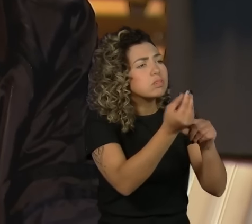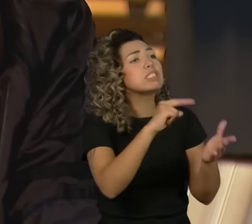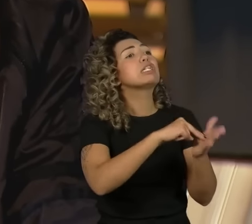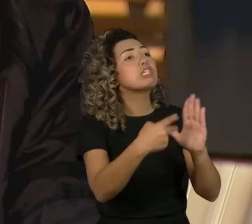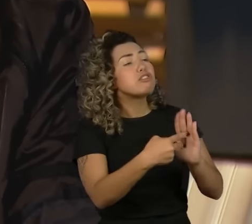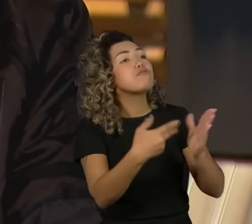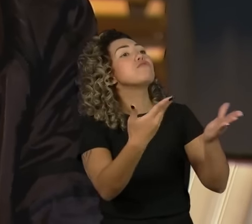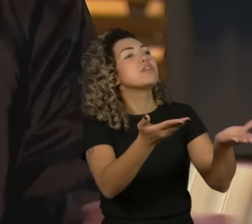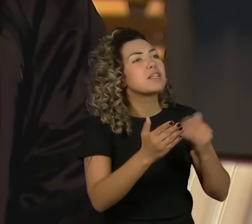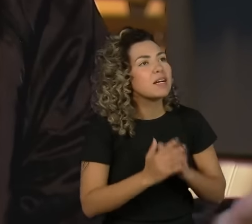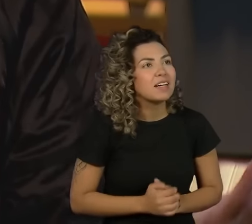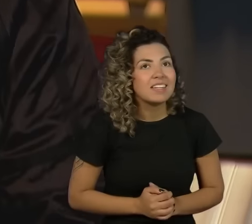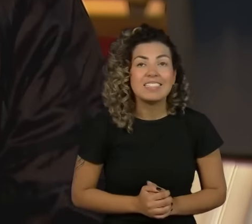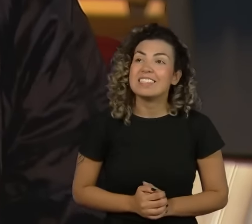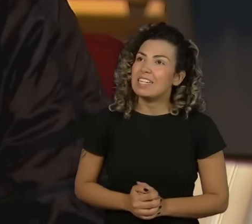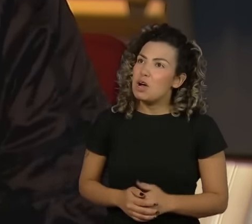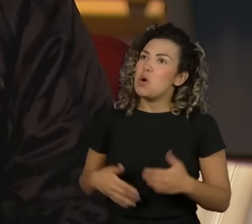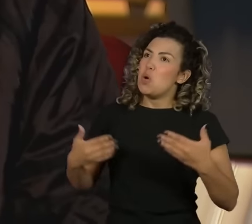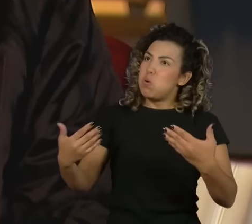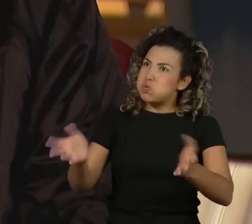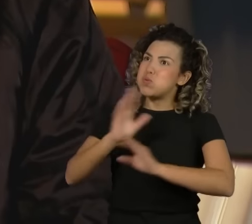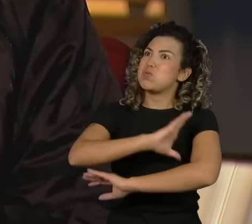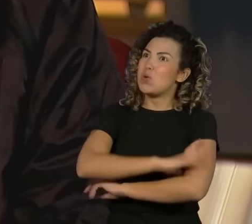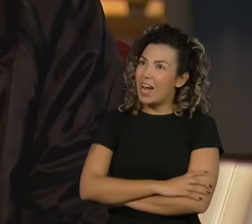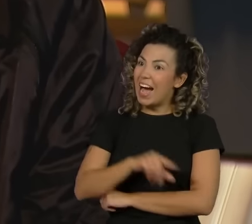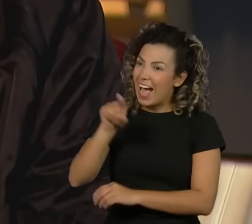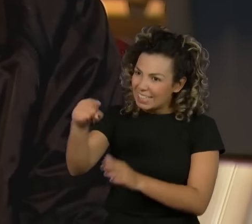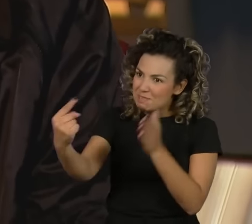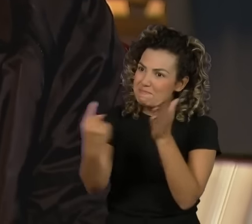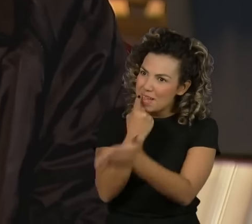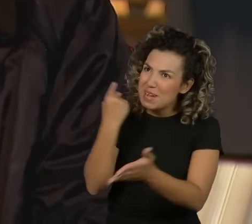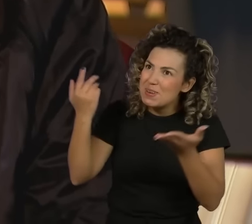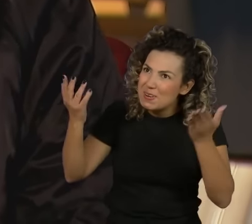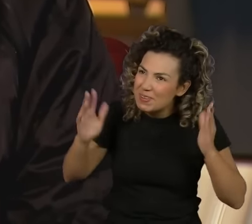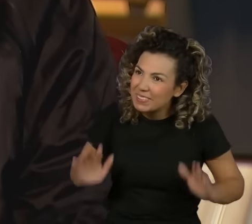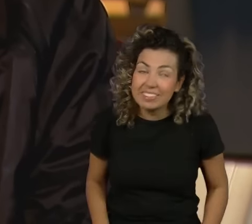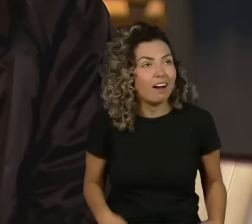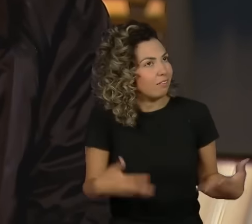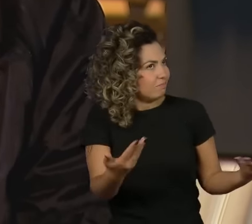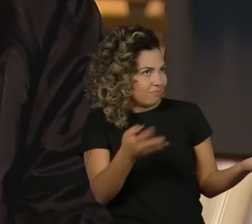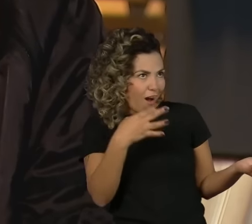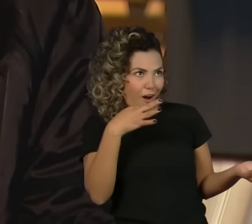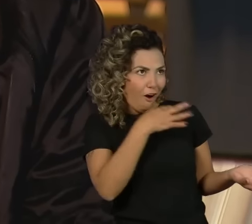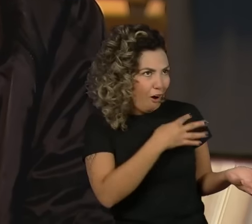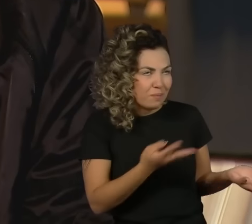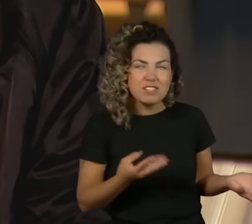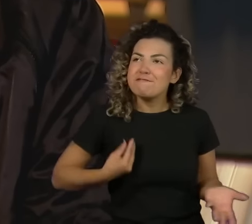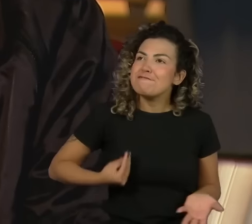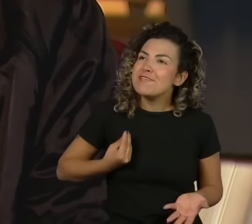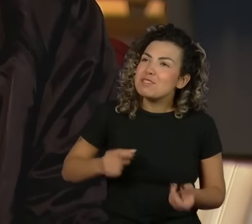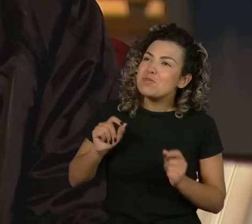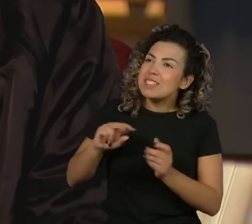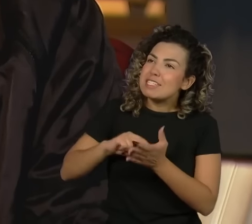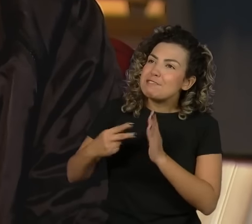Eu ia dizer que essa pergunta vem desde o Bujanra, né, claro. Cara? O que é a vida, né, cara?